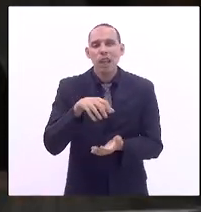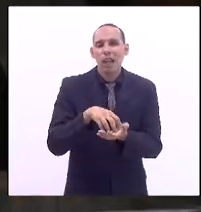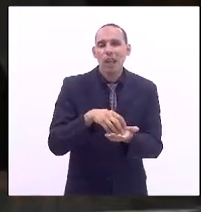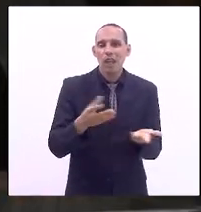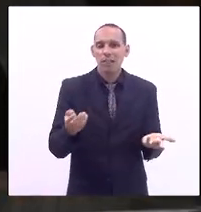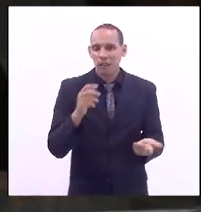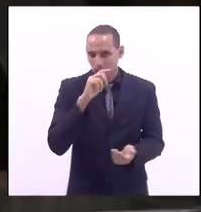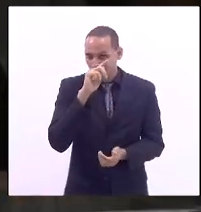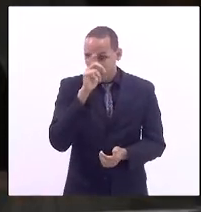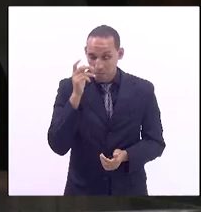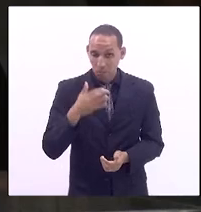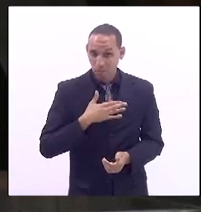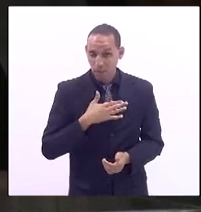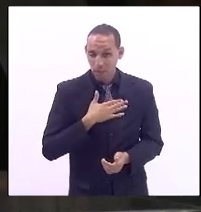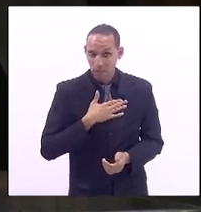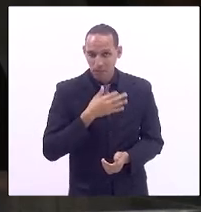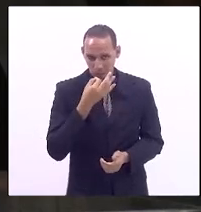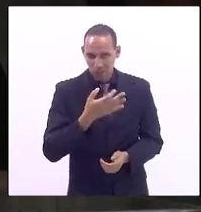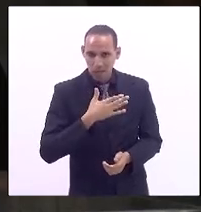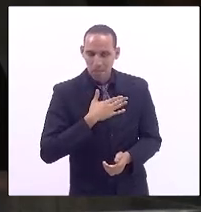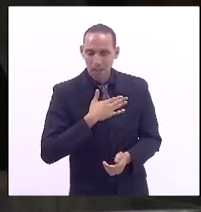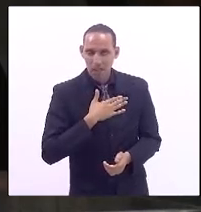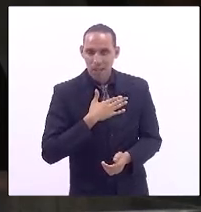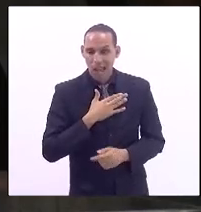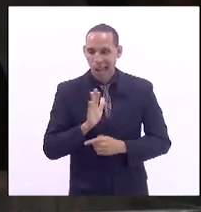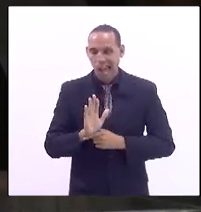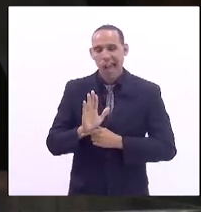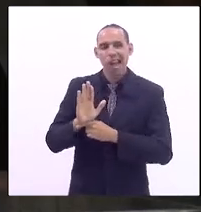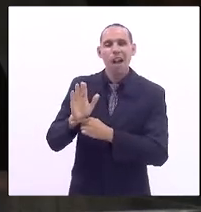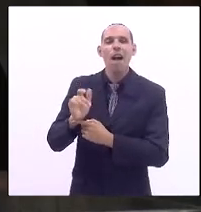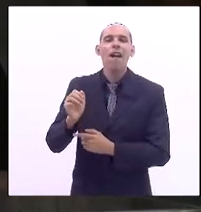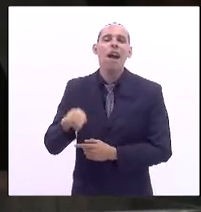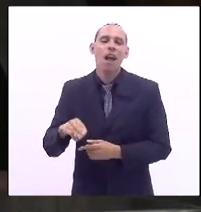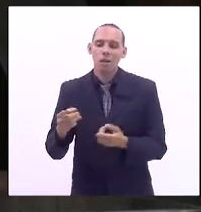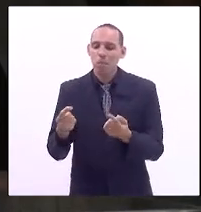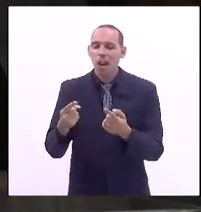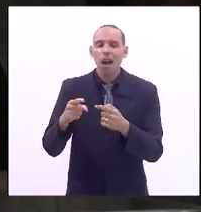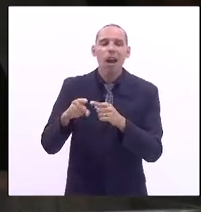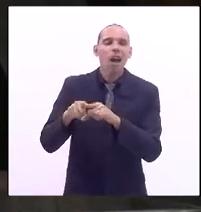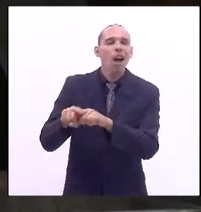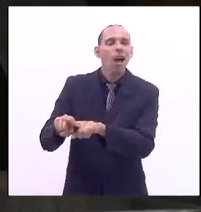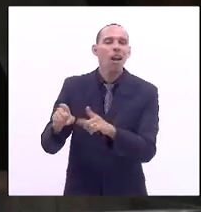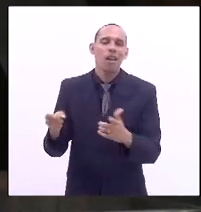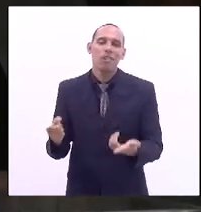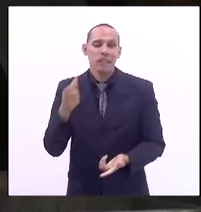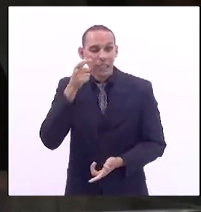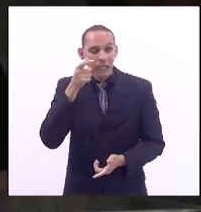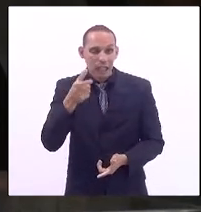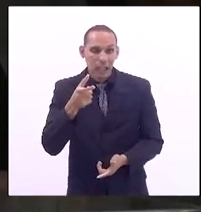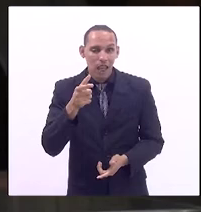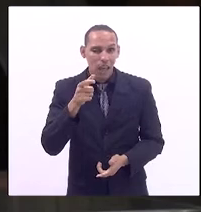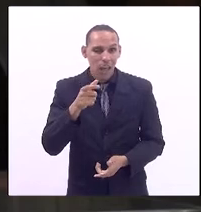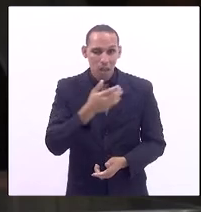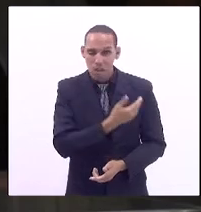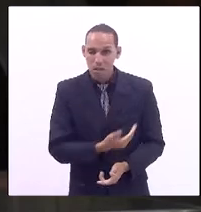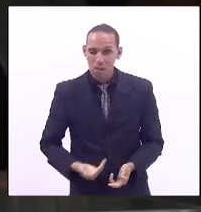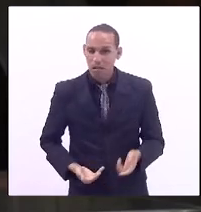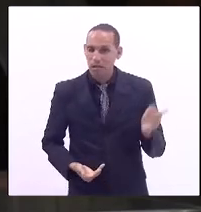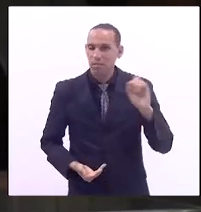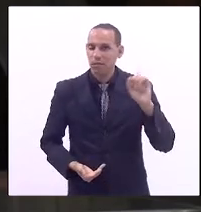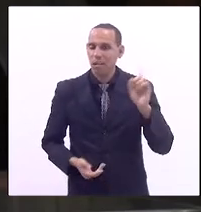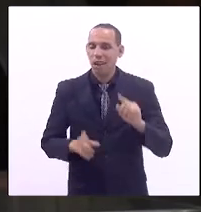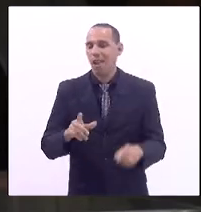cidade a meu ver é favorecendo parcerias favorecendo interesses que não são públicos